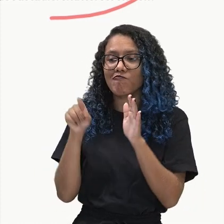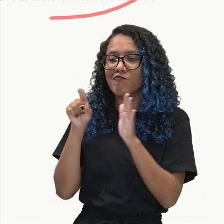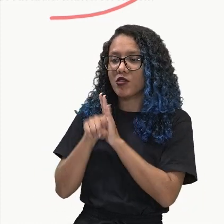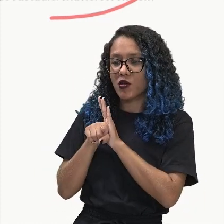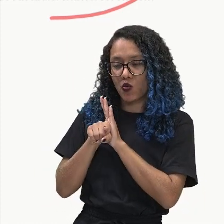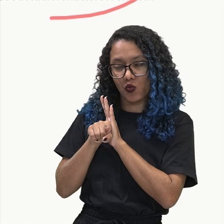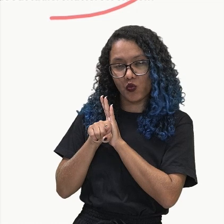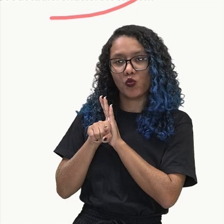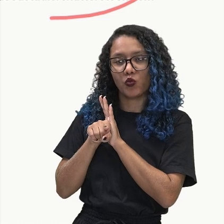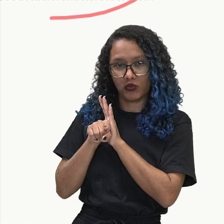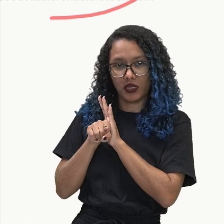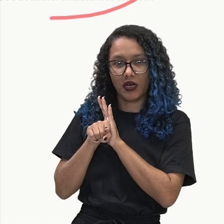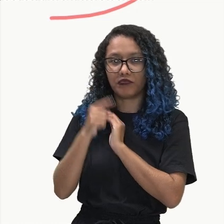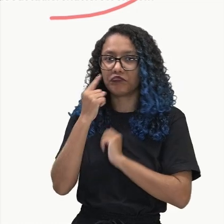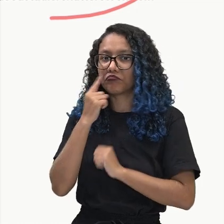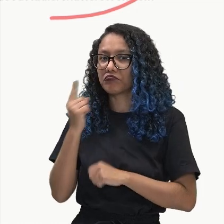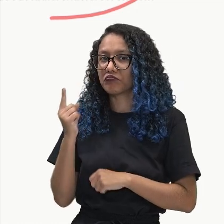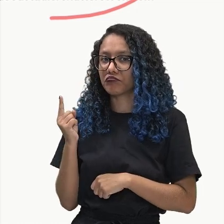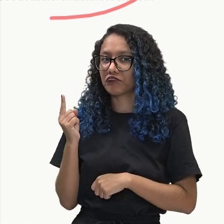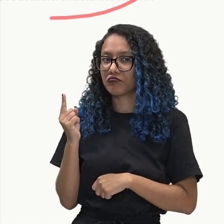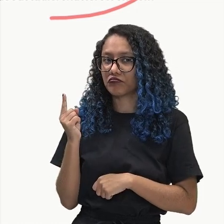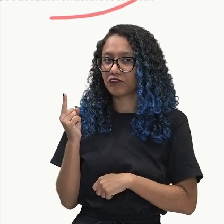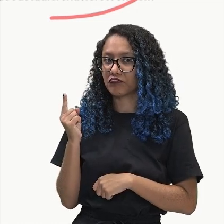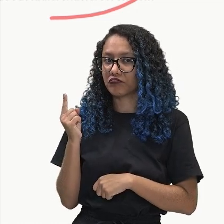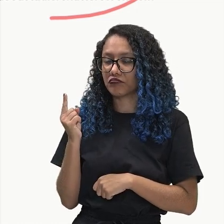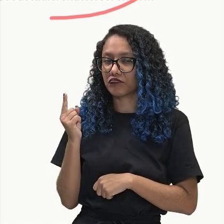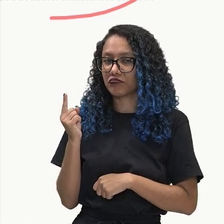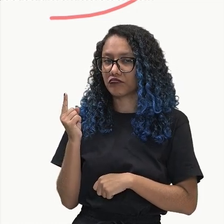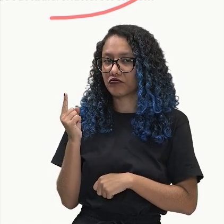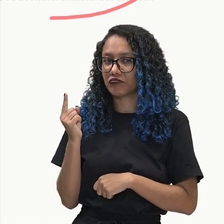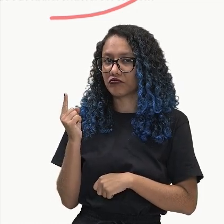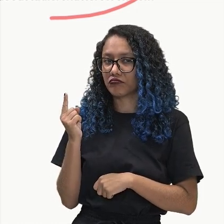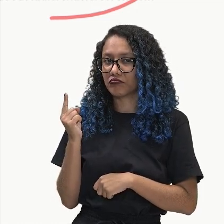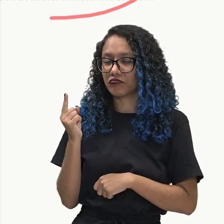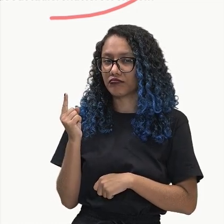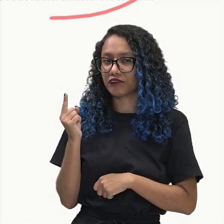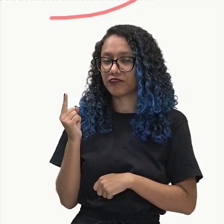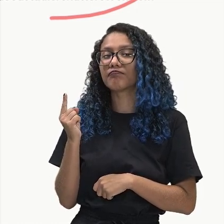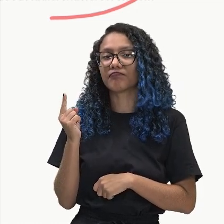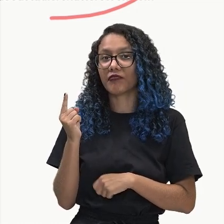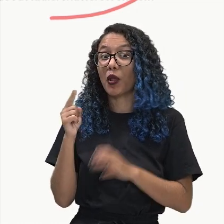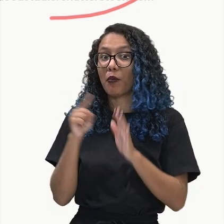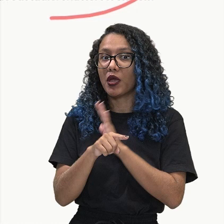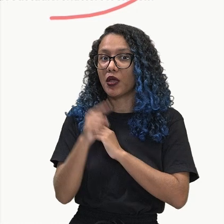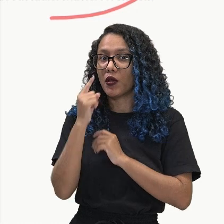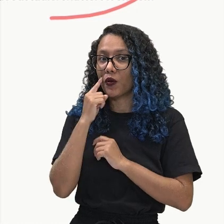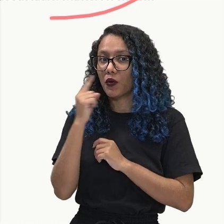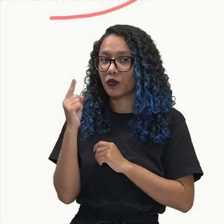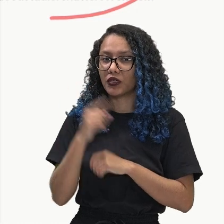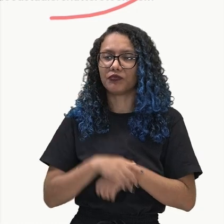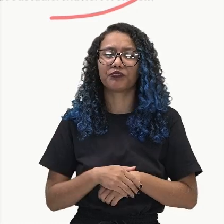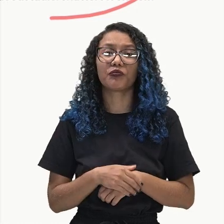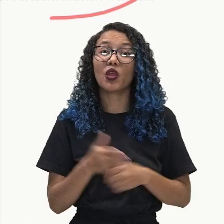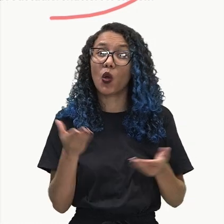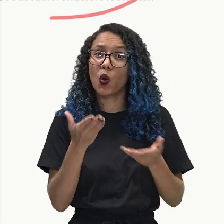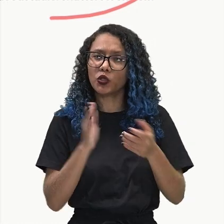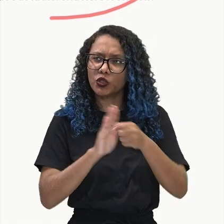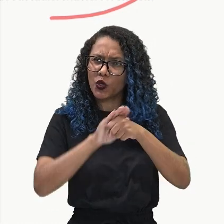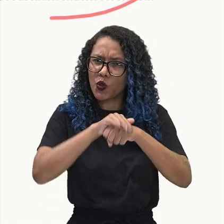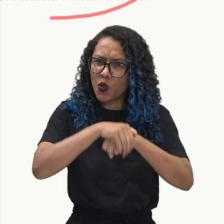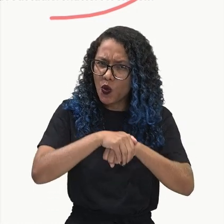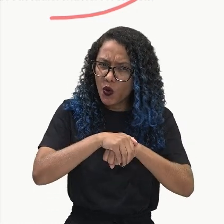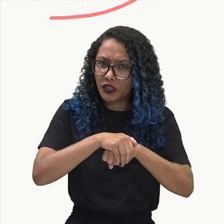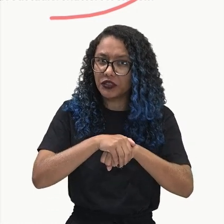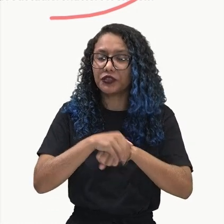com que vai a sonhar, menina, hoje? Olha aí, né? E hoje à noite, Catalina,